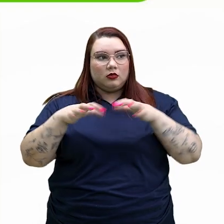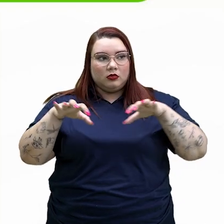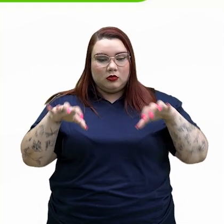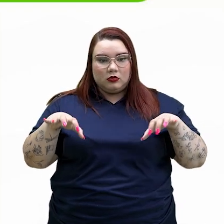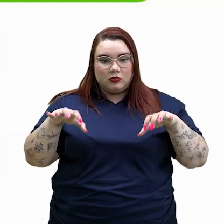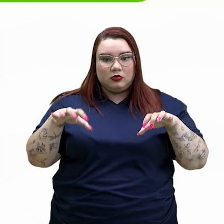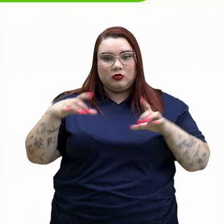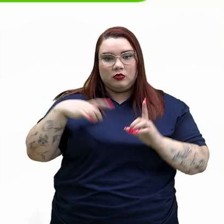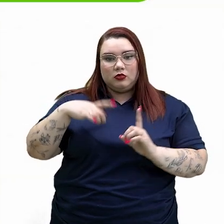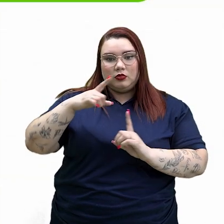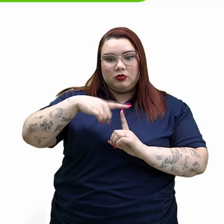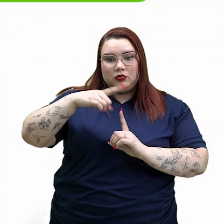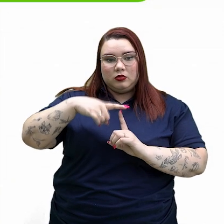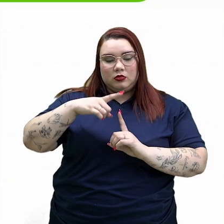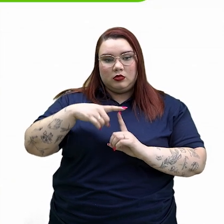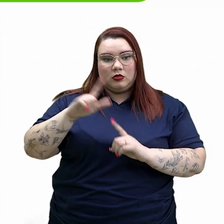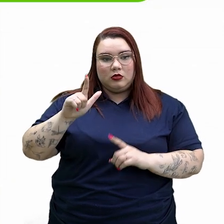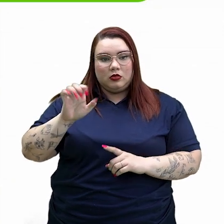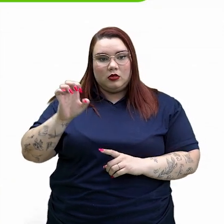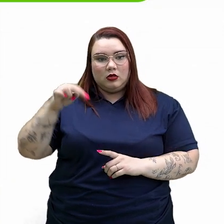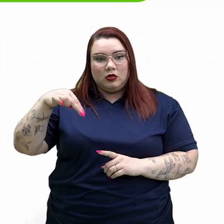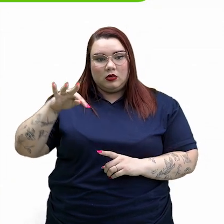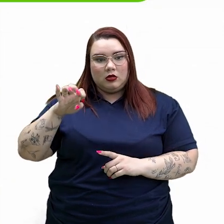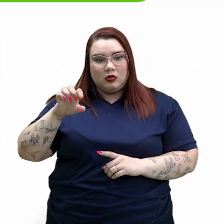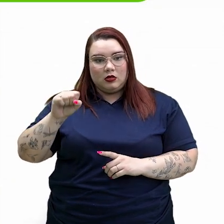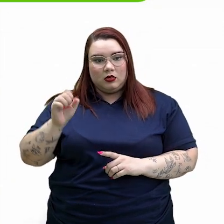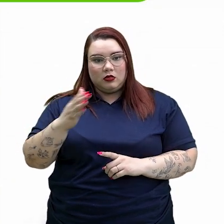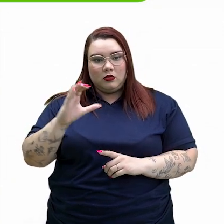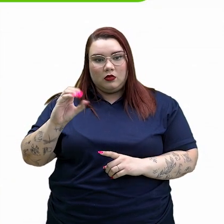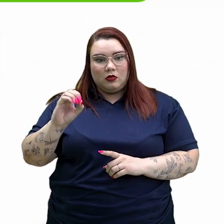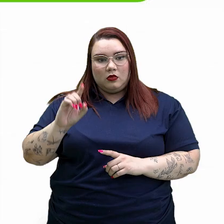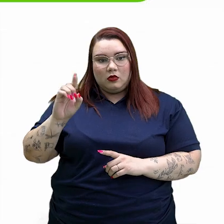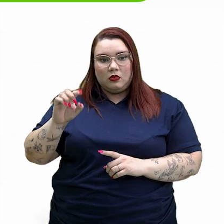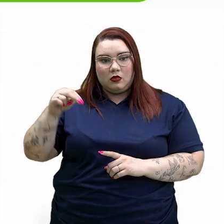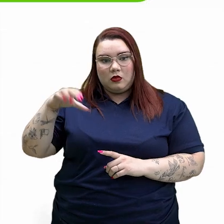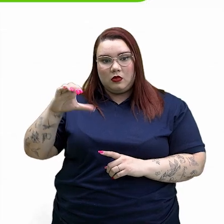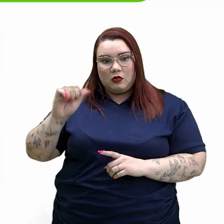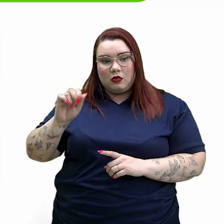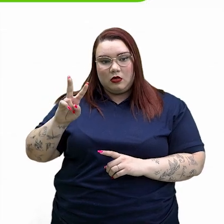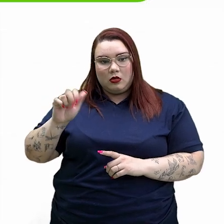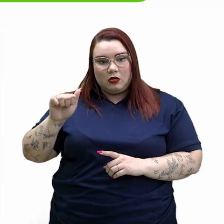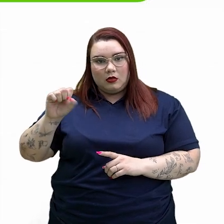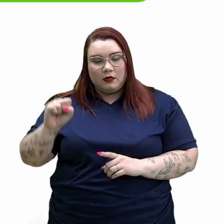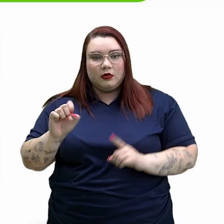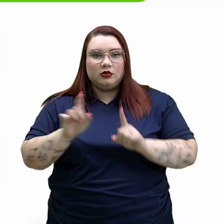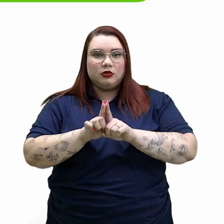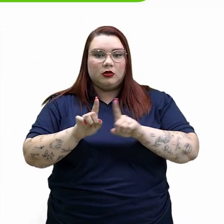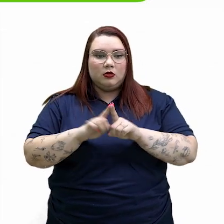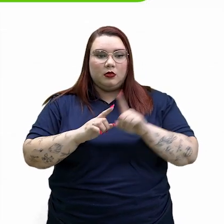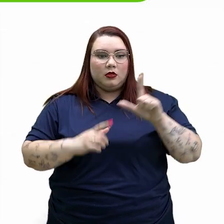dividem-se em lentes côncavas e convexas, que são,